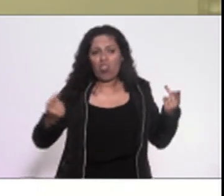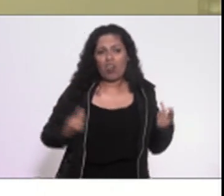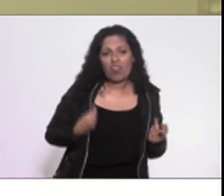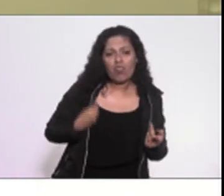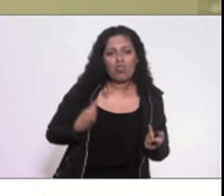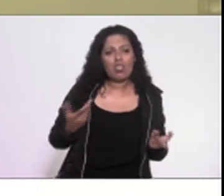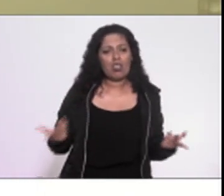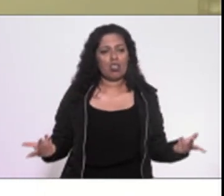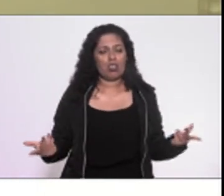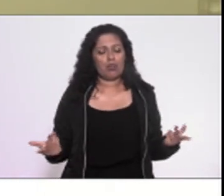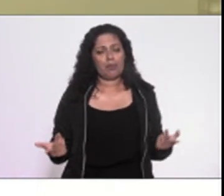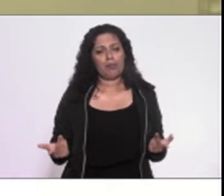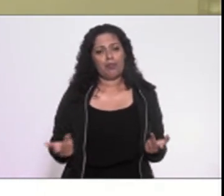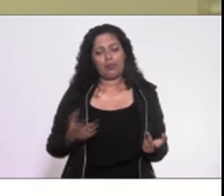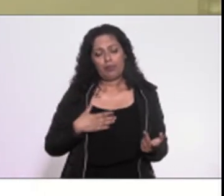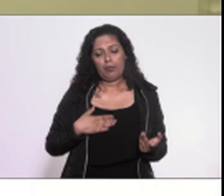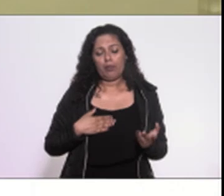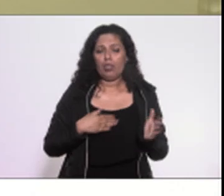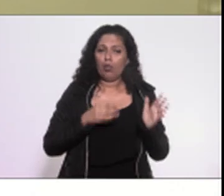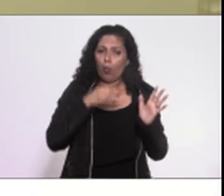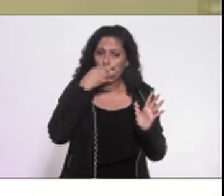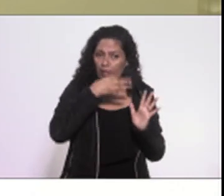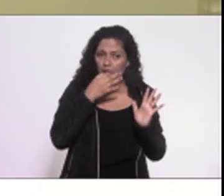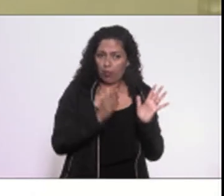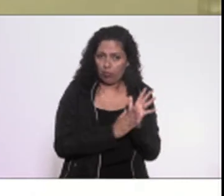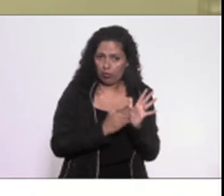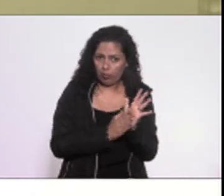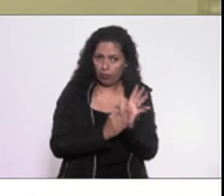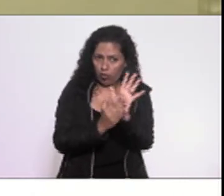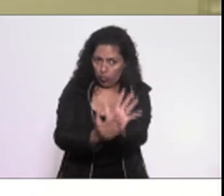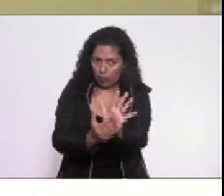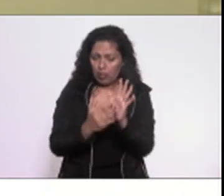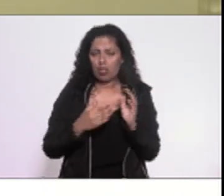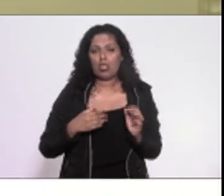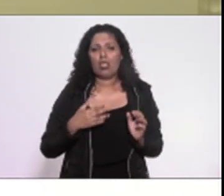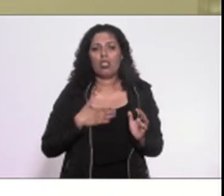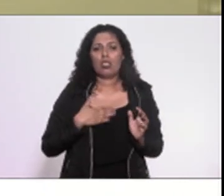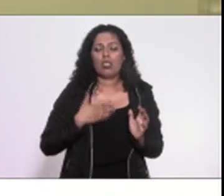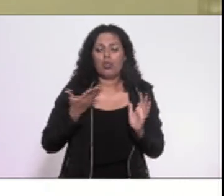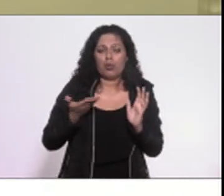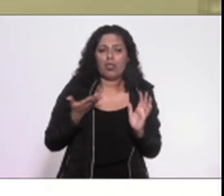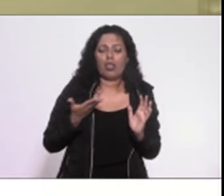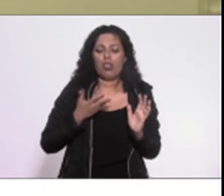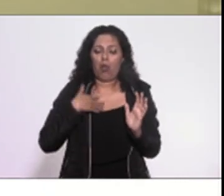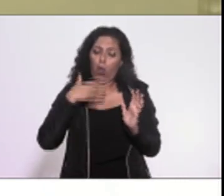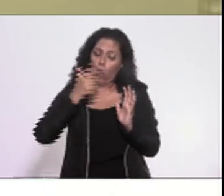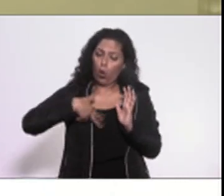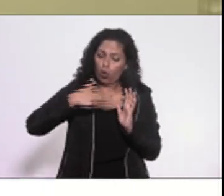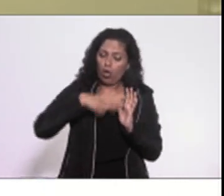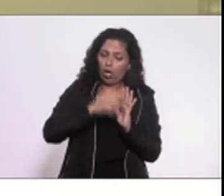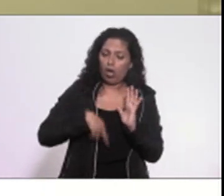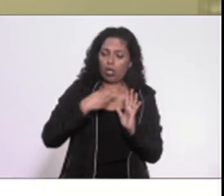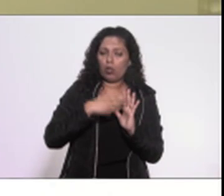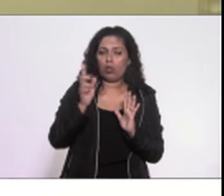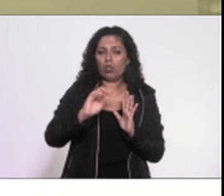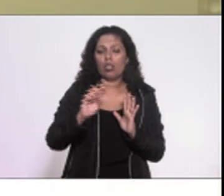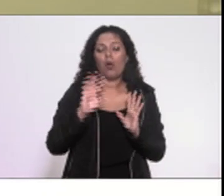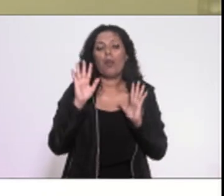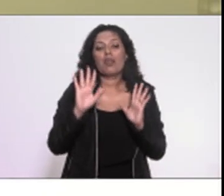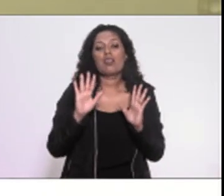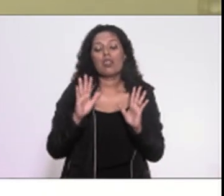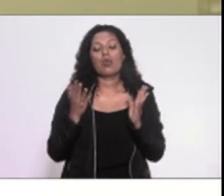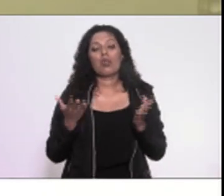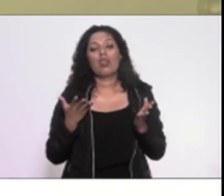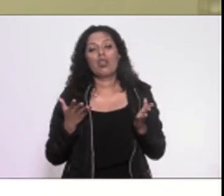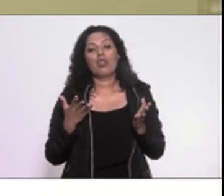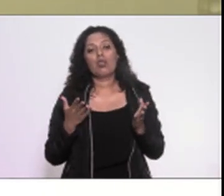credibilidade. Então, minha sugestão, se não estiver aqui, obviamente, ressaltando que eu não li, ainda não tive esse tempo, mas se não